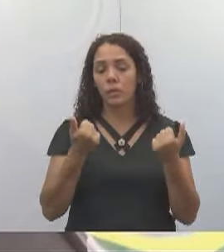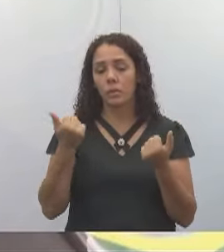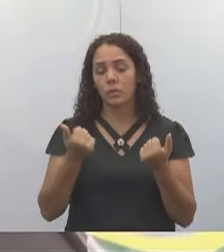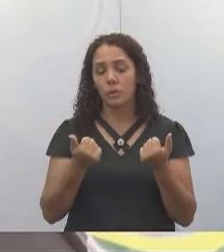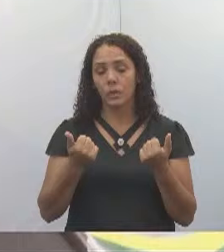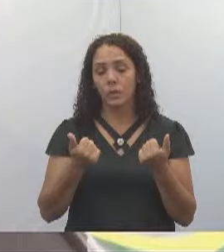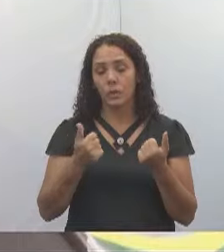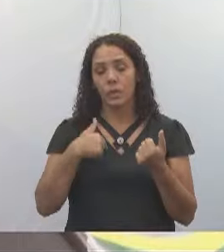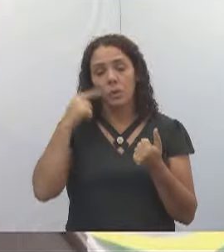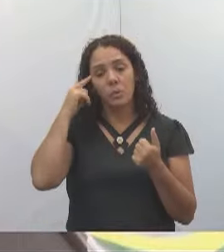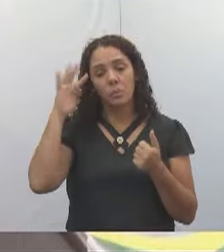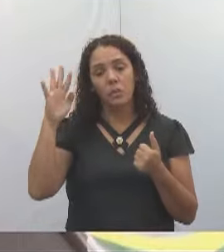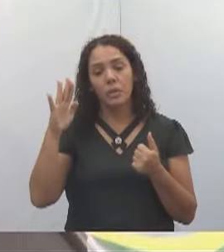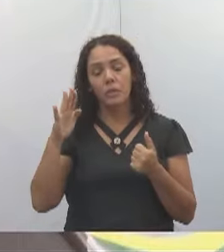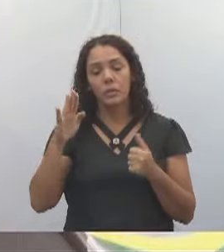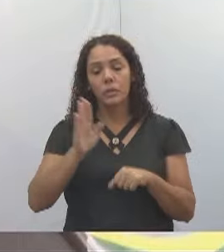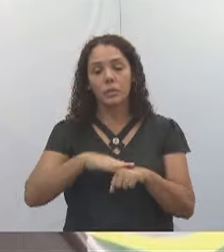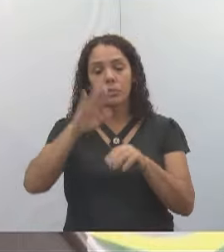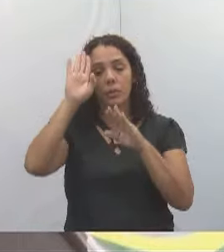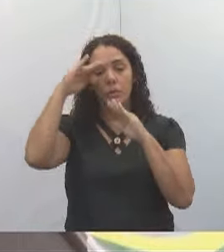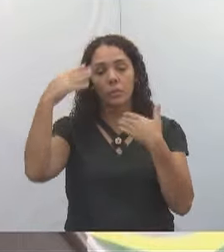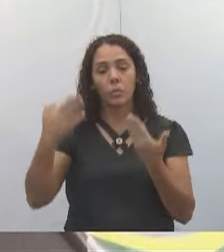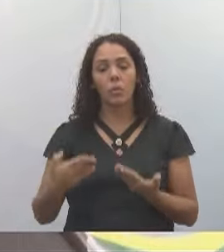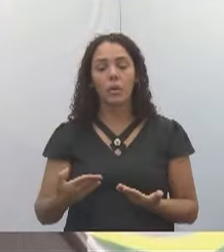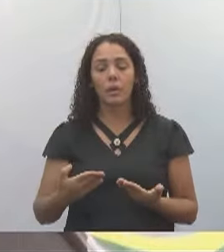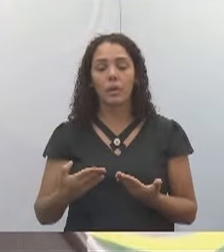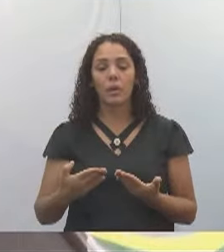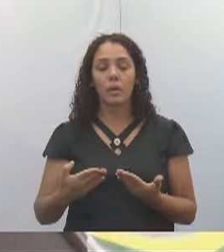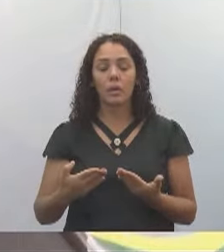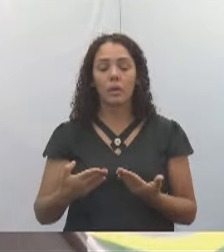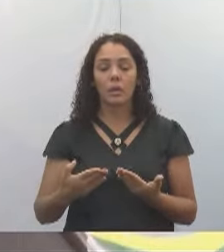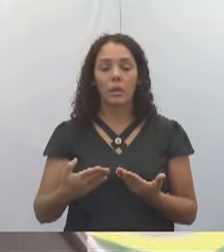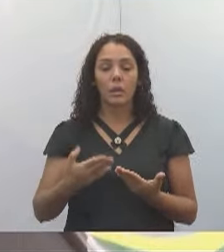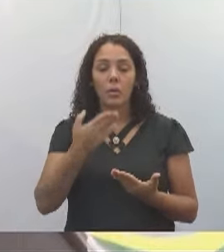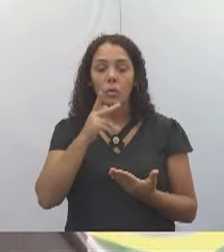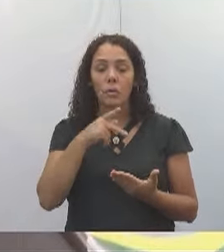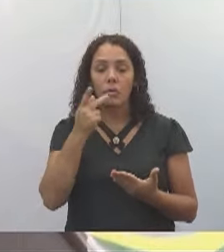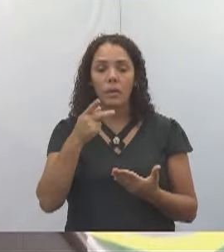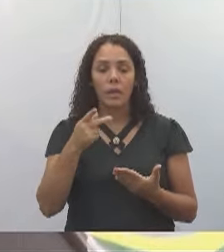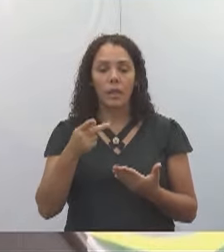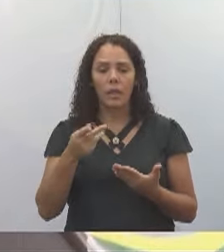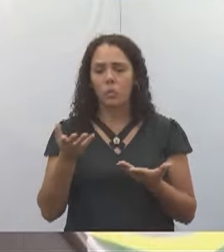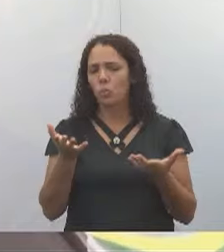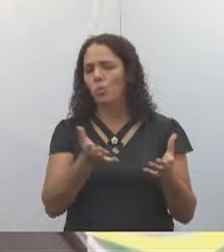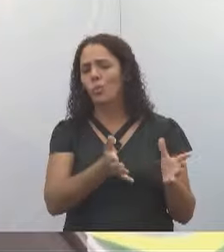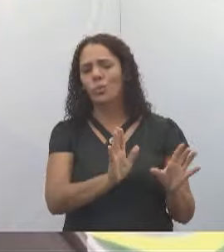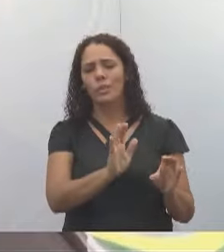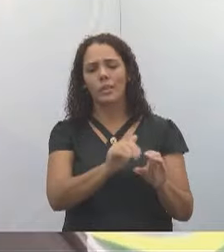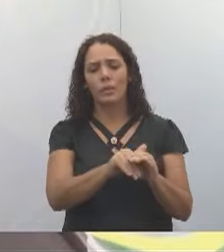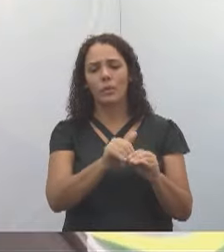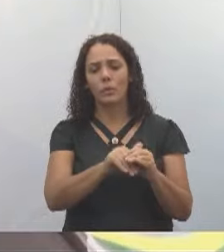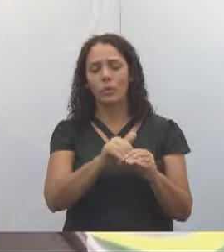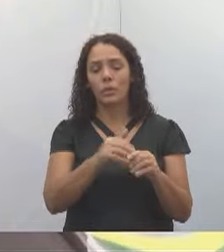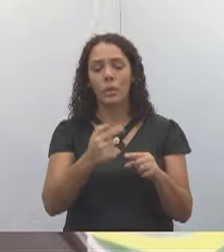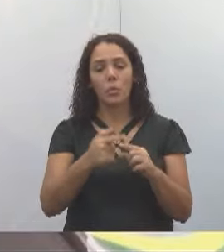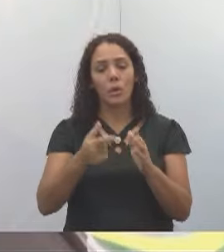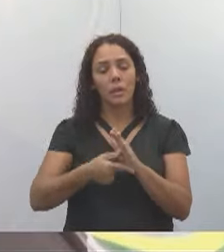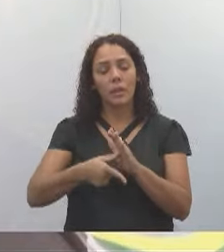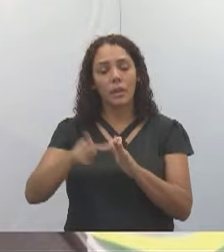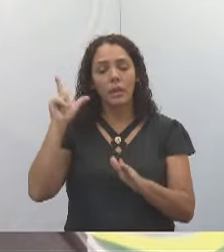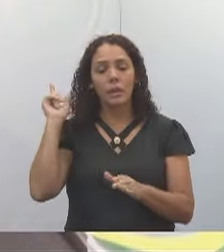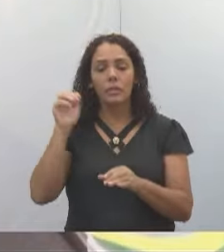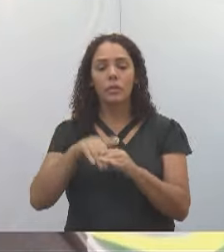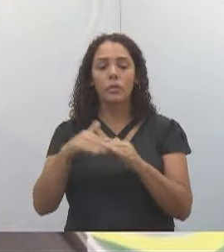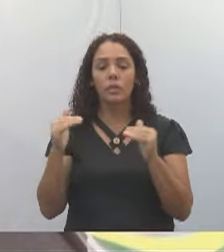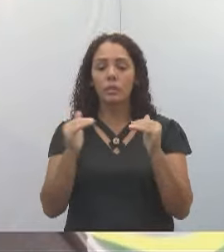até mais honroso. Olha, eu vou me abster, porque eu votei a favor lá da causa animal e vou continuar com a minha coerência. E é